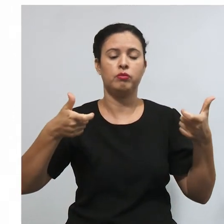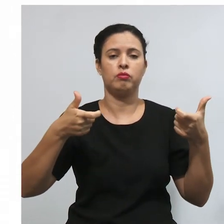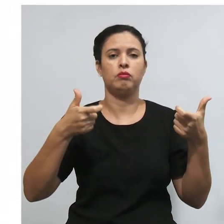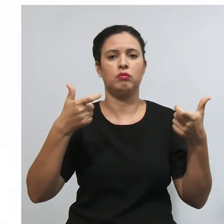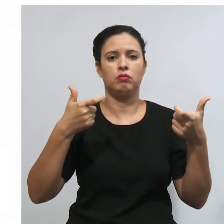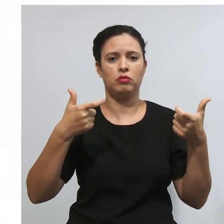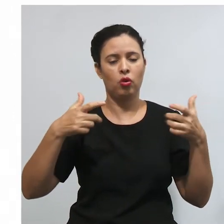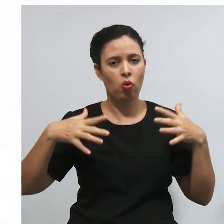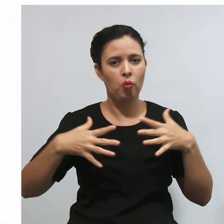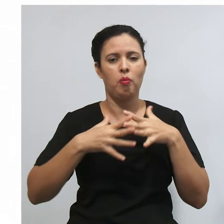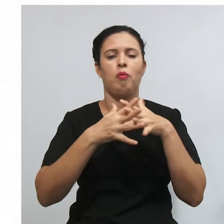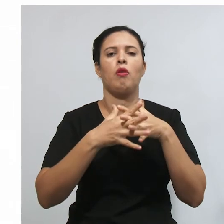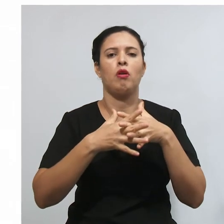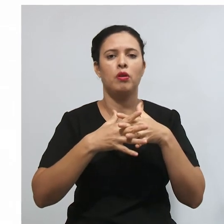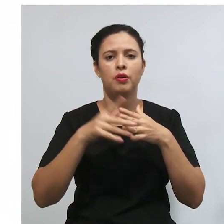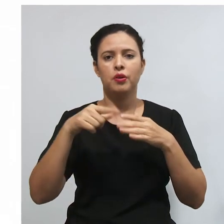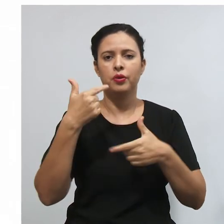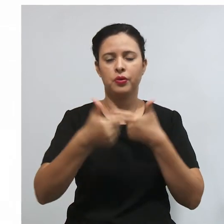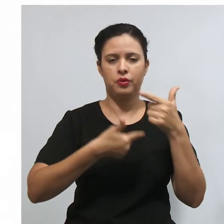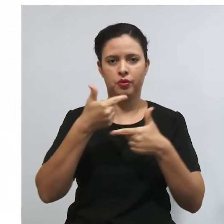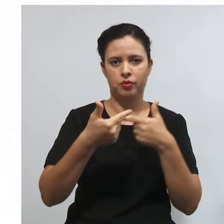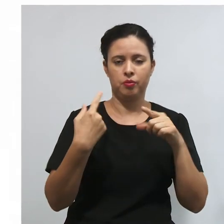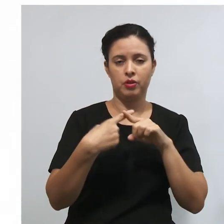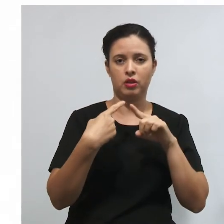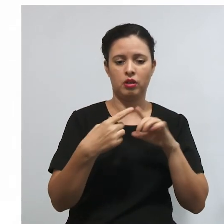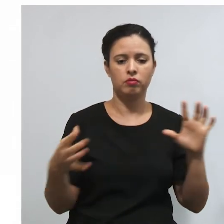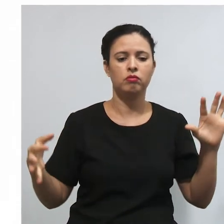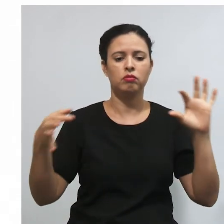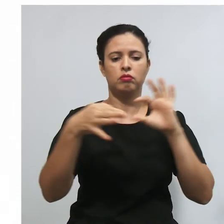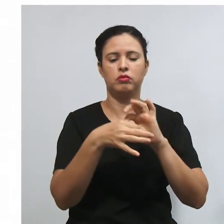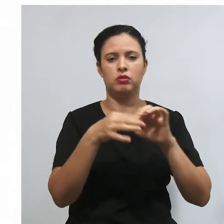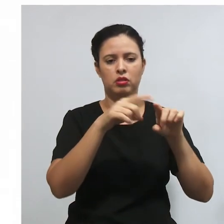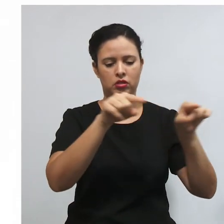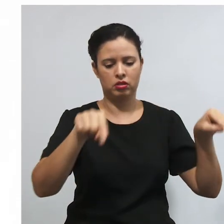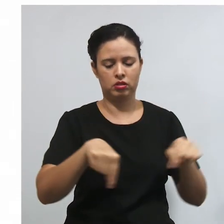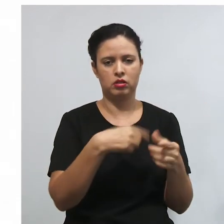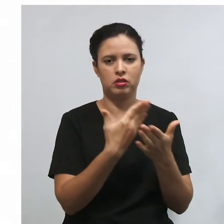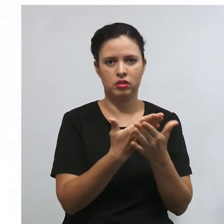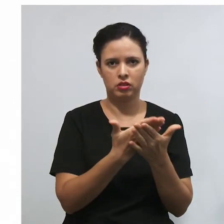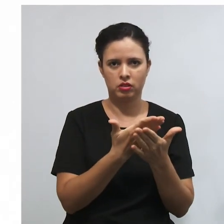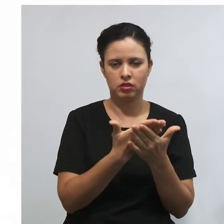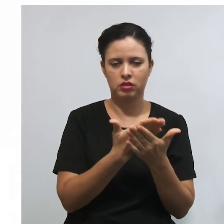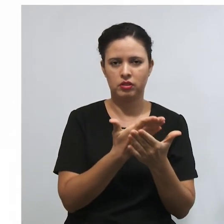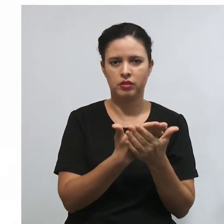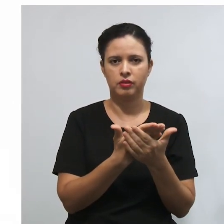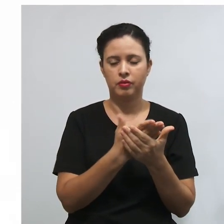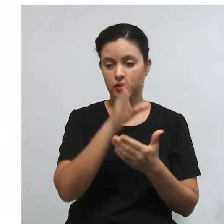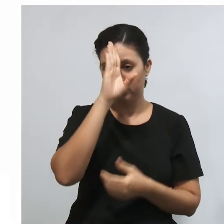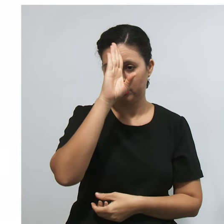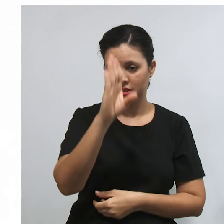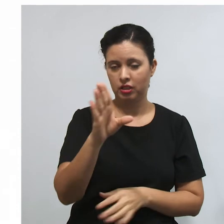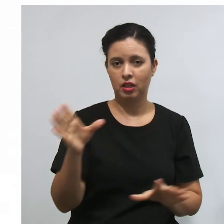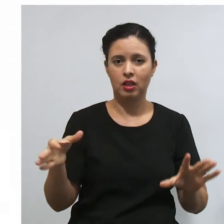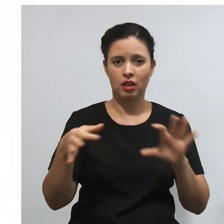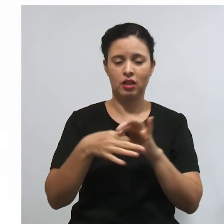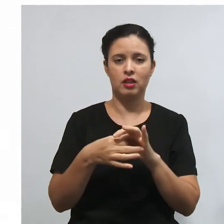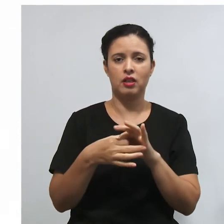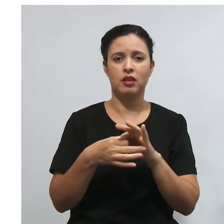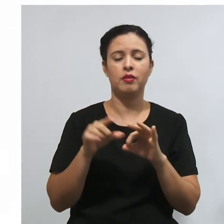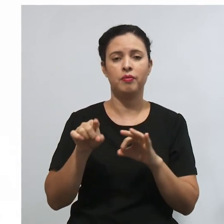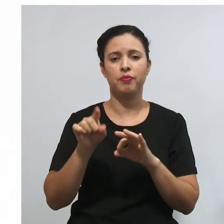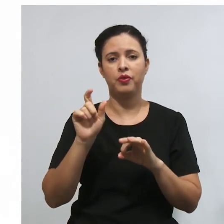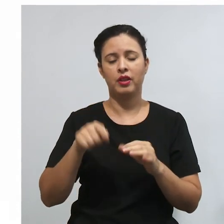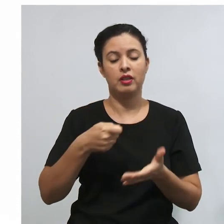trabalho, né, porque está vinculada à sala de aula. E está também diretamente ligada